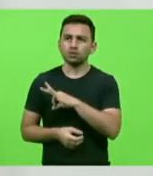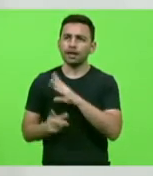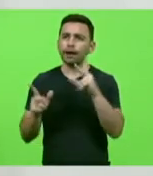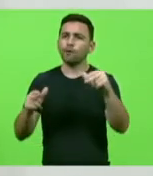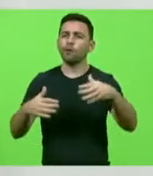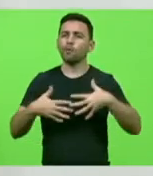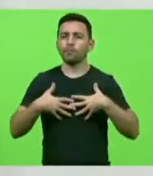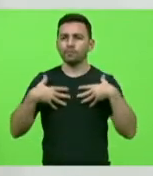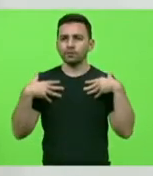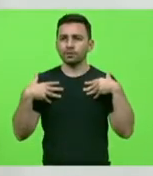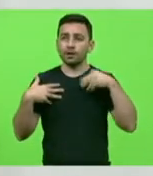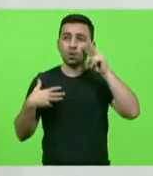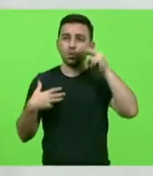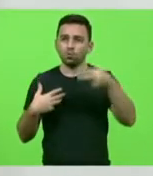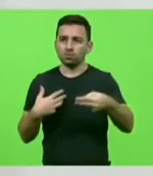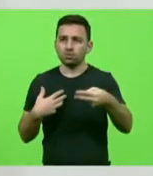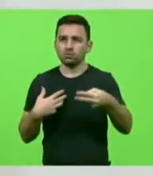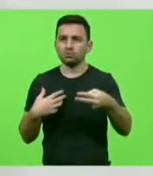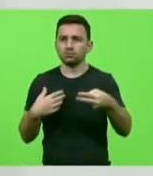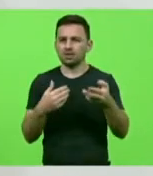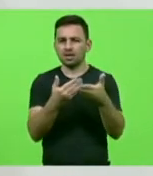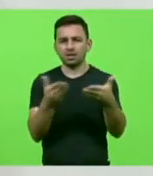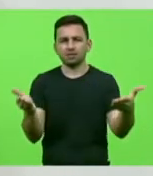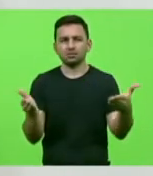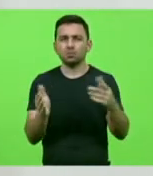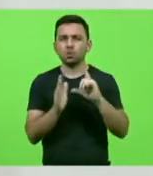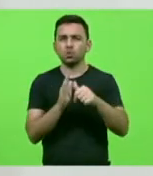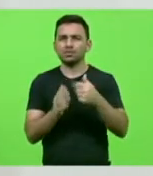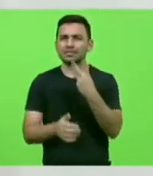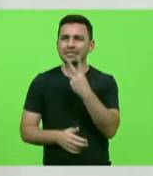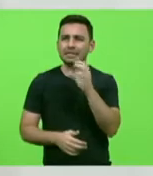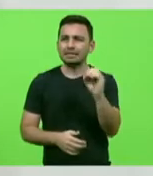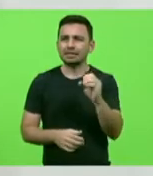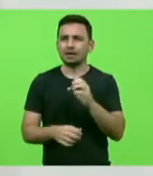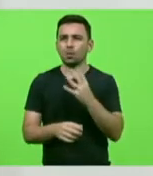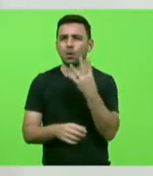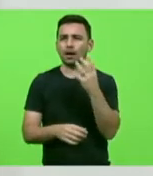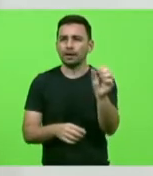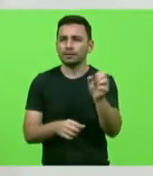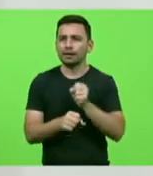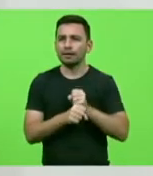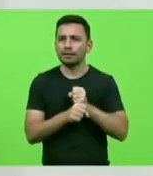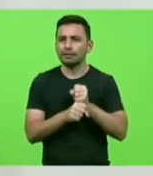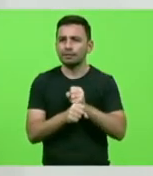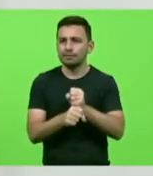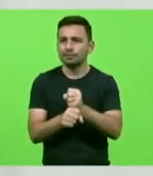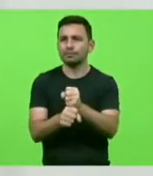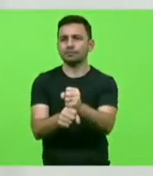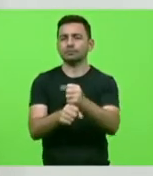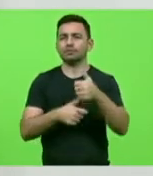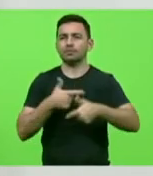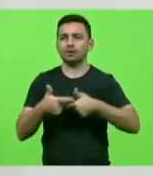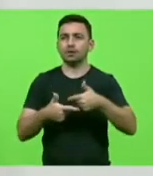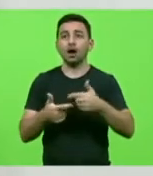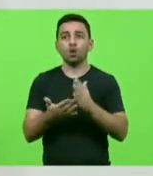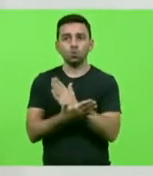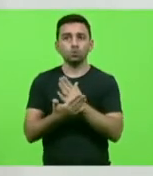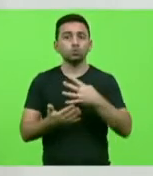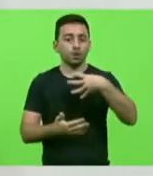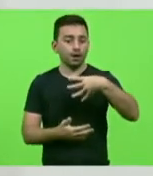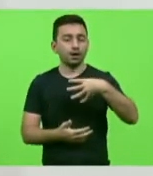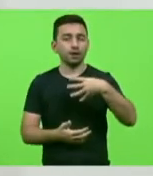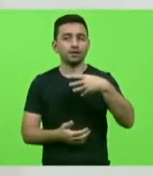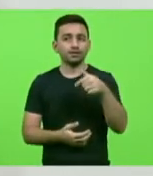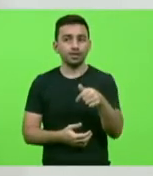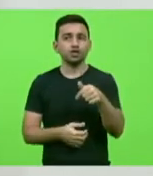como um reconhecimento. Depois de 30, 40, nós temos colegas com 47 anos